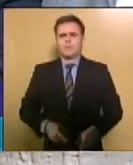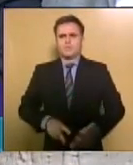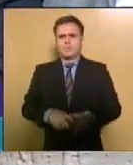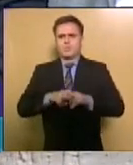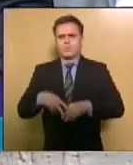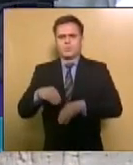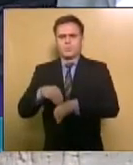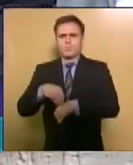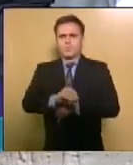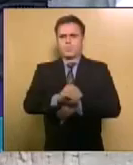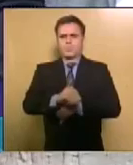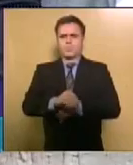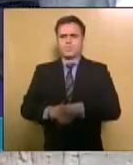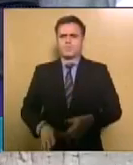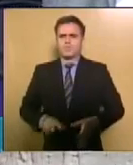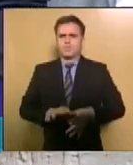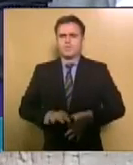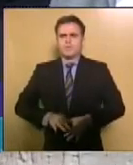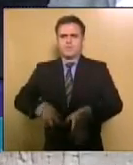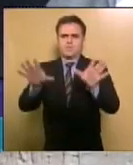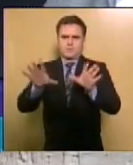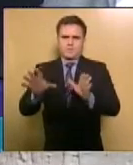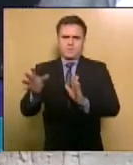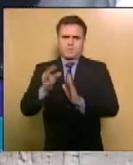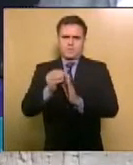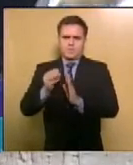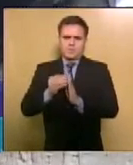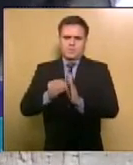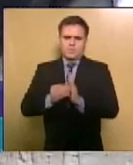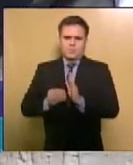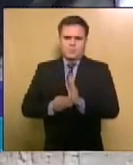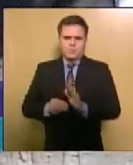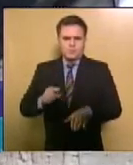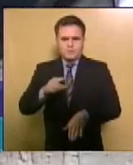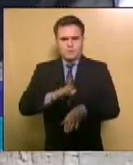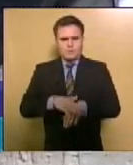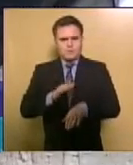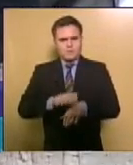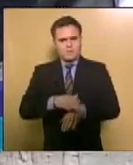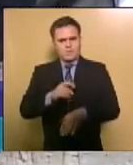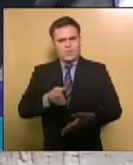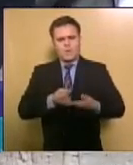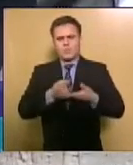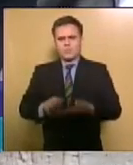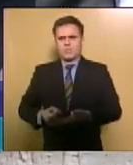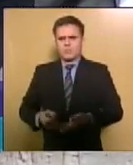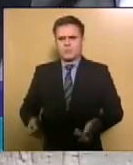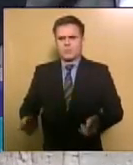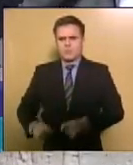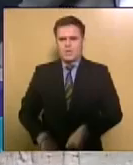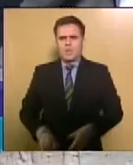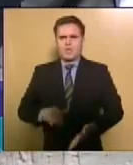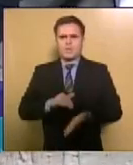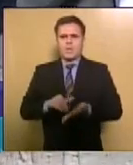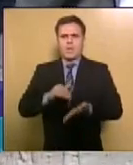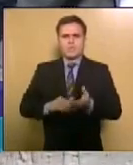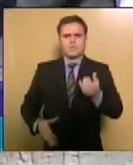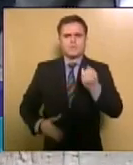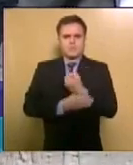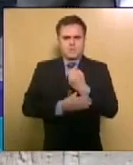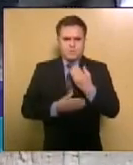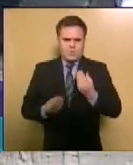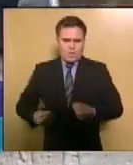informações disponibilizando e quem sabe o próprio Instituto auxiliando as secretarias de segurança